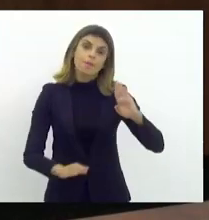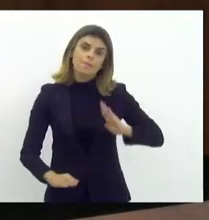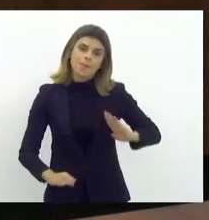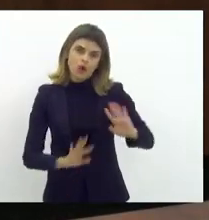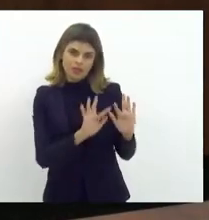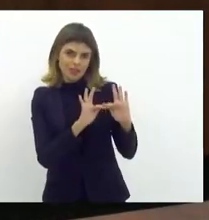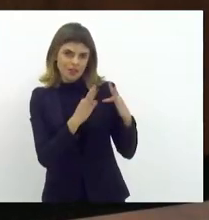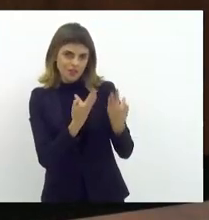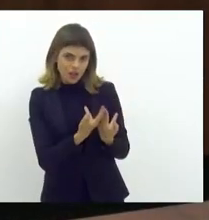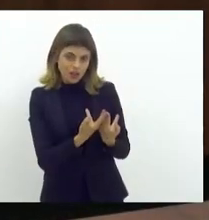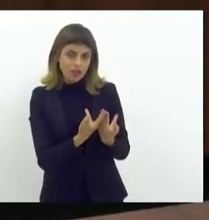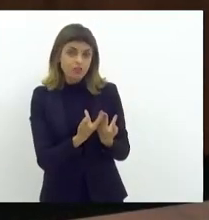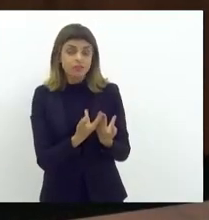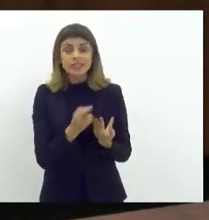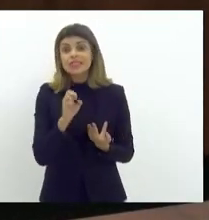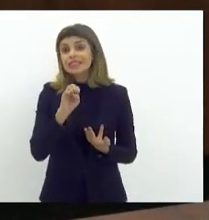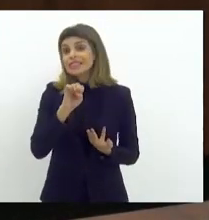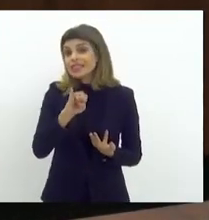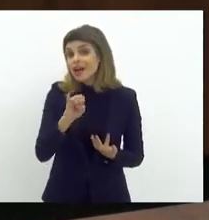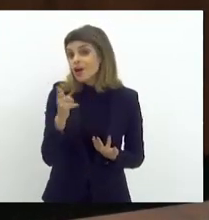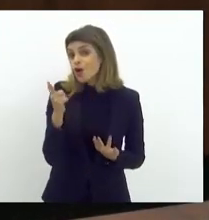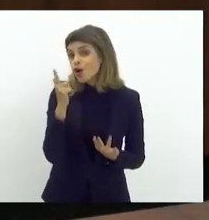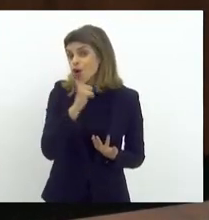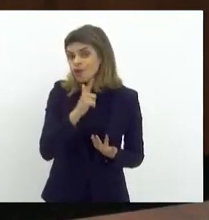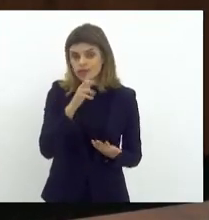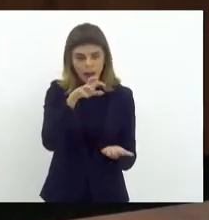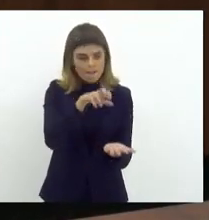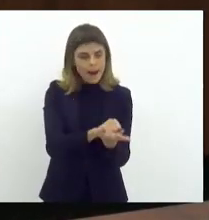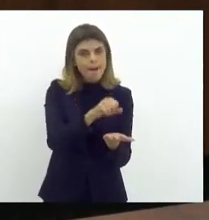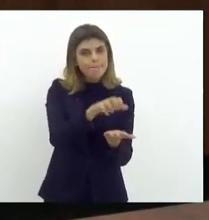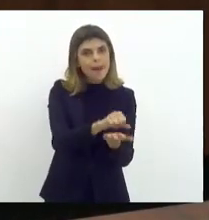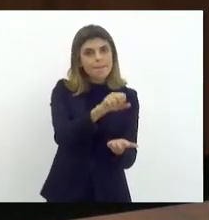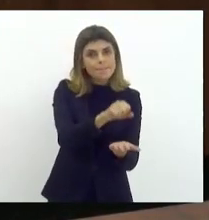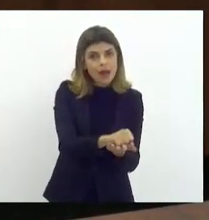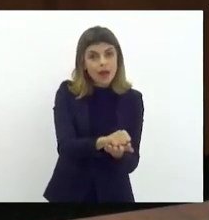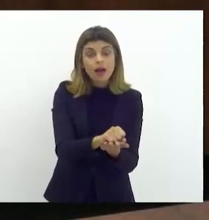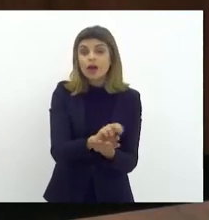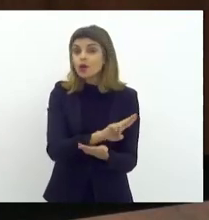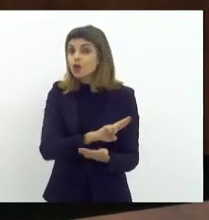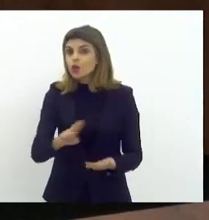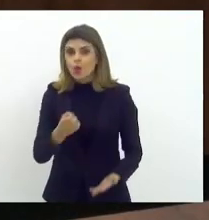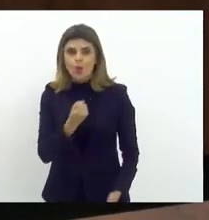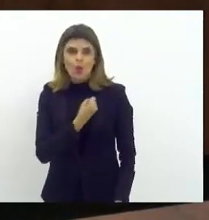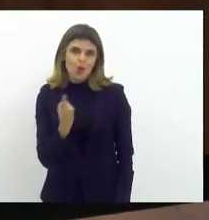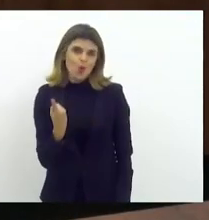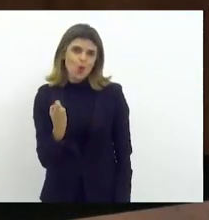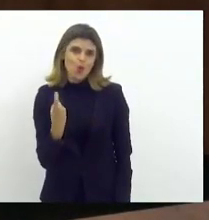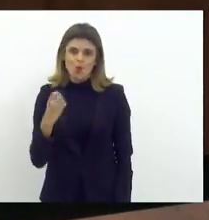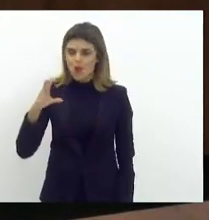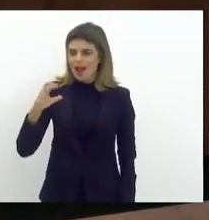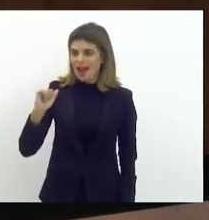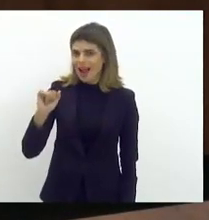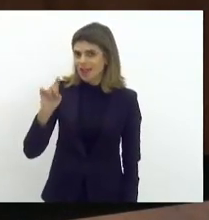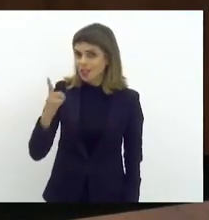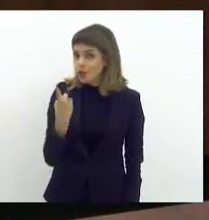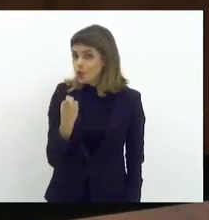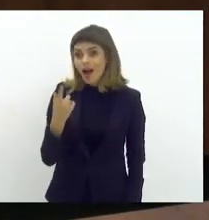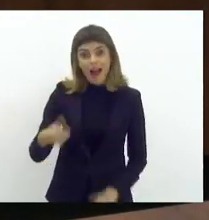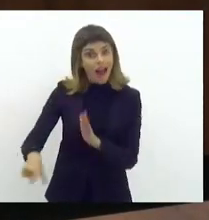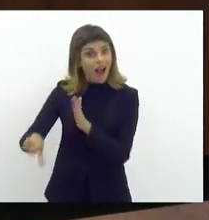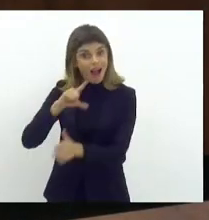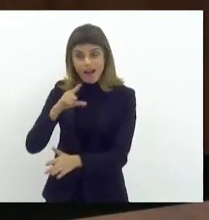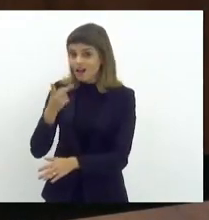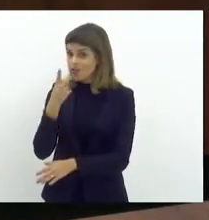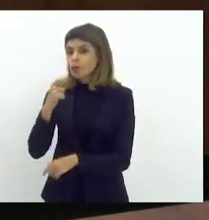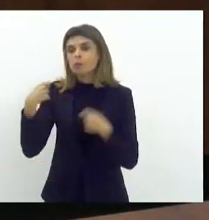bolsa família uma vez que a base de cadastro é o CAD único outra coisa que foi falado aqui que não é